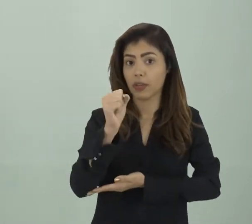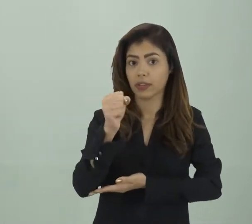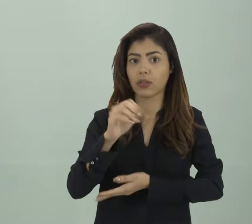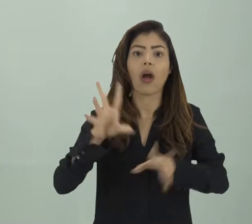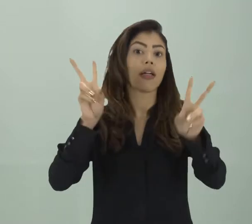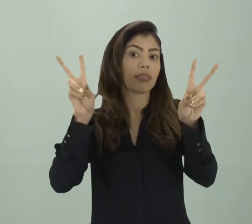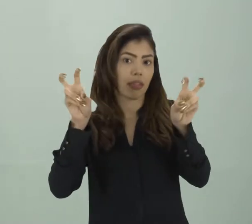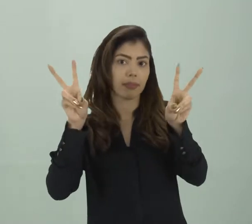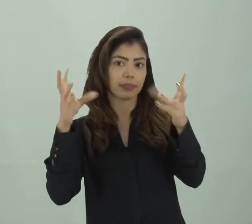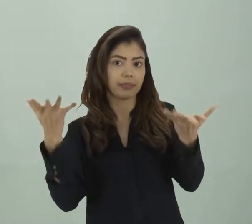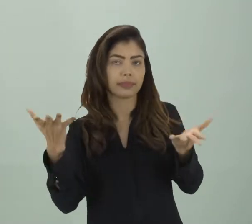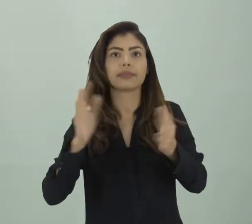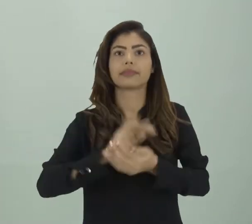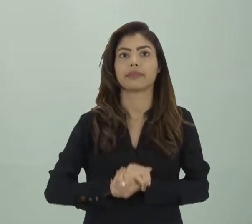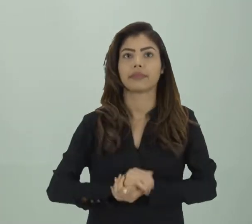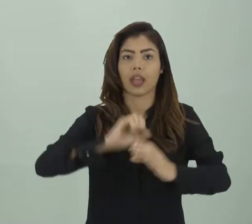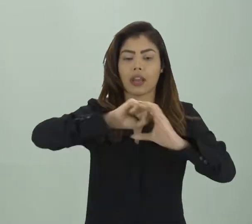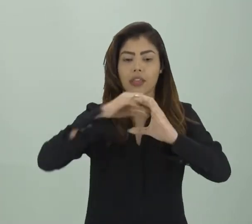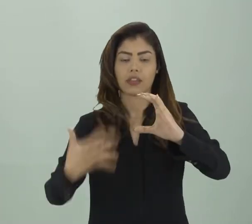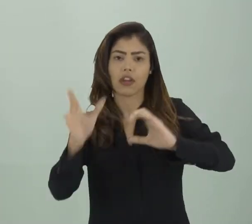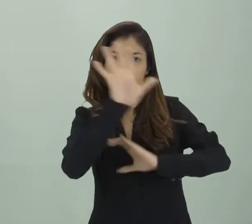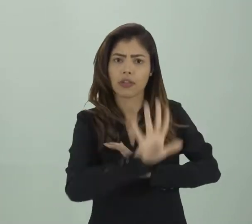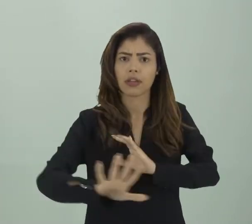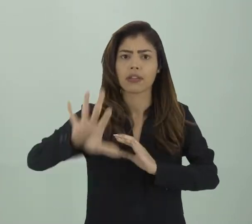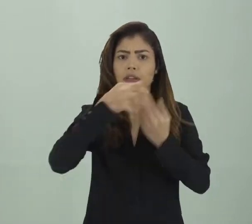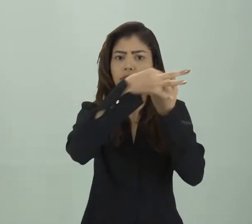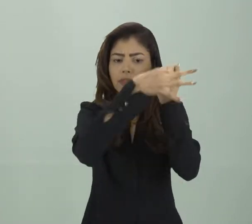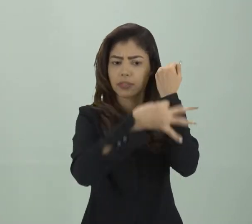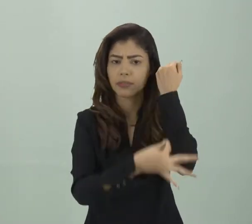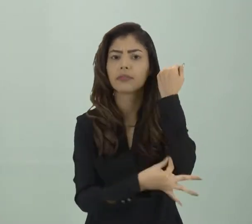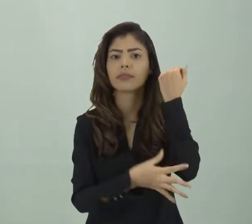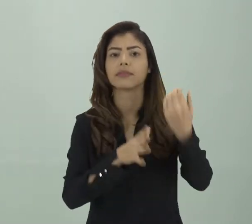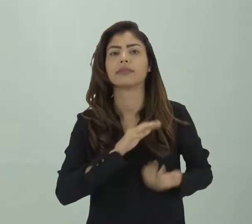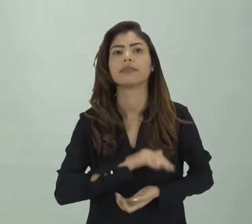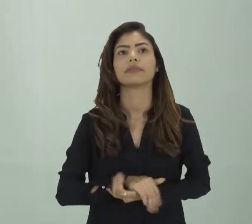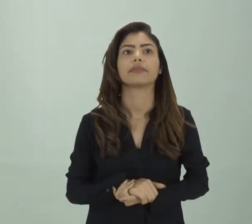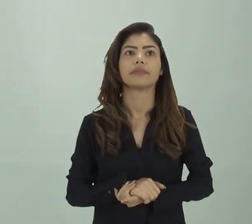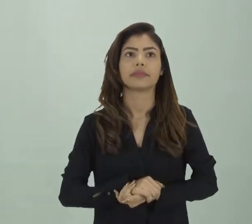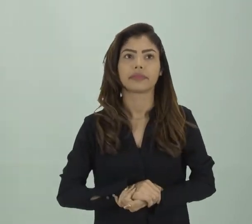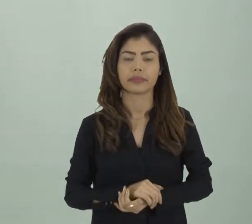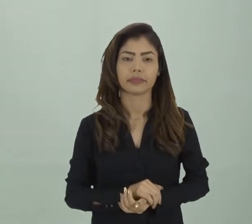e o conteúdo será características gerais dos vertebrados.